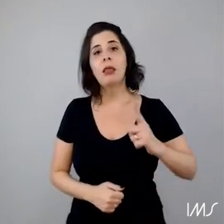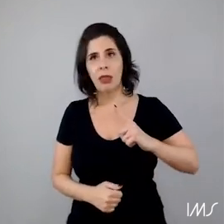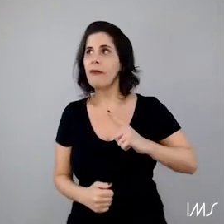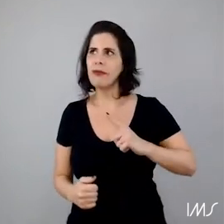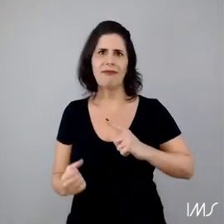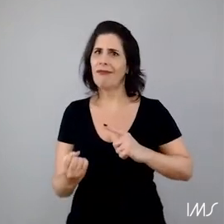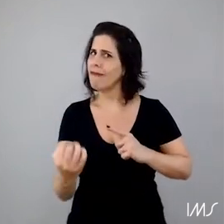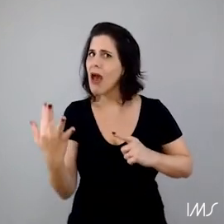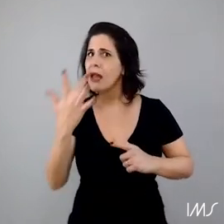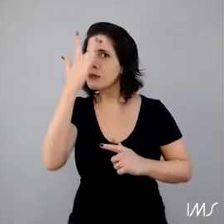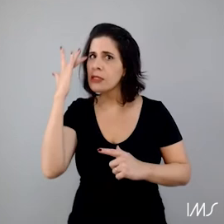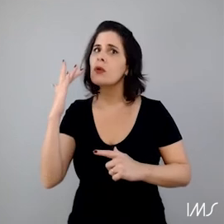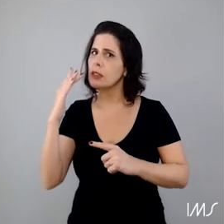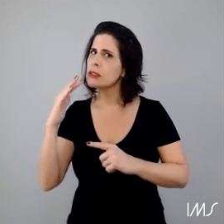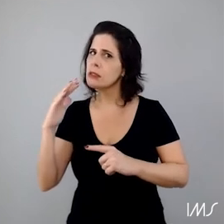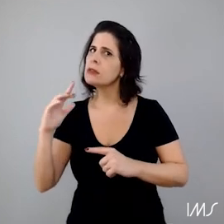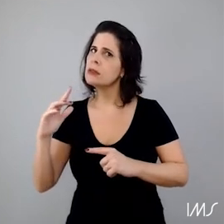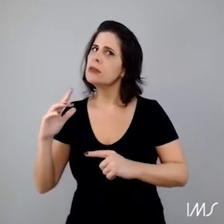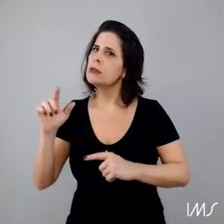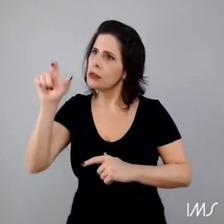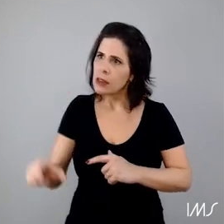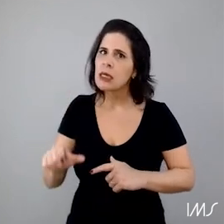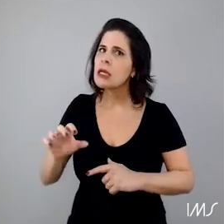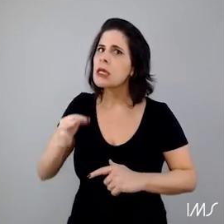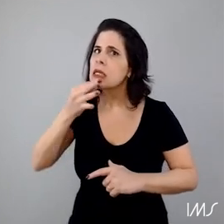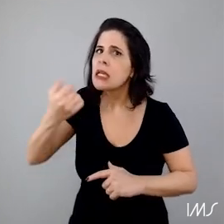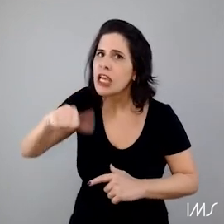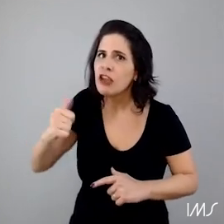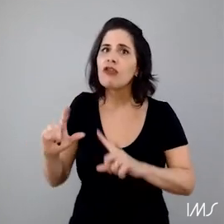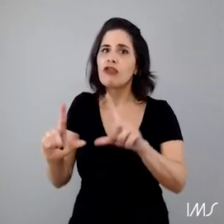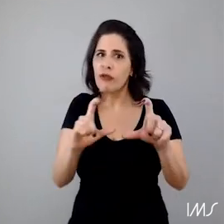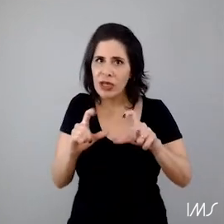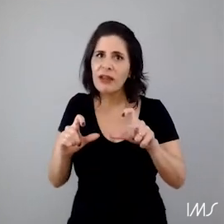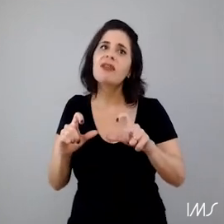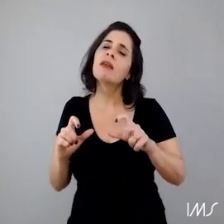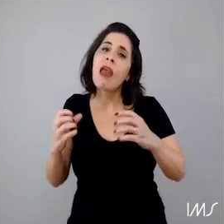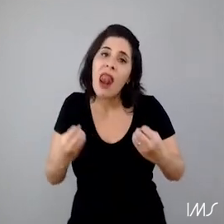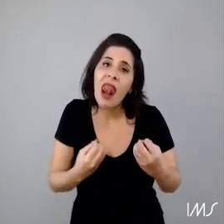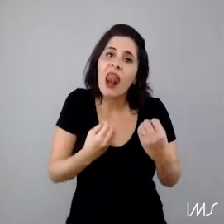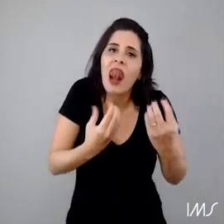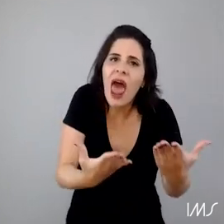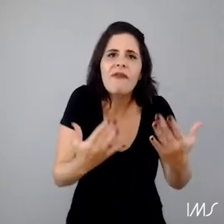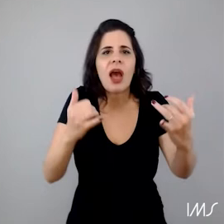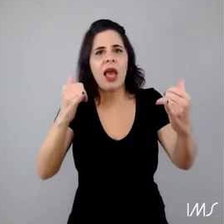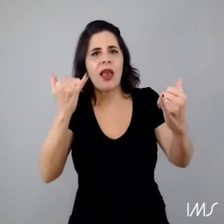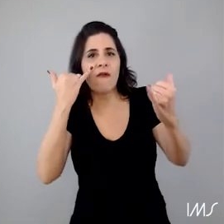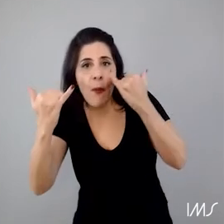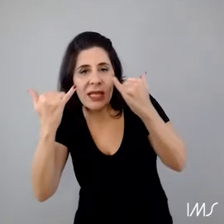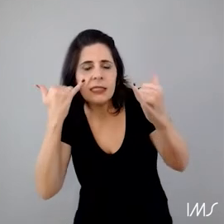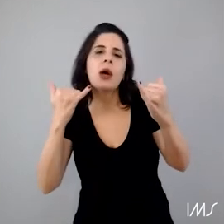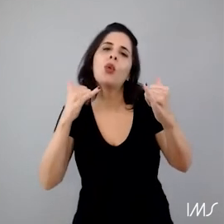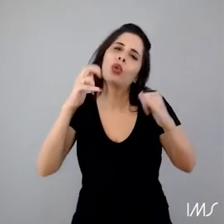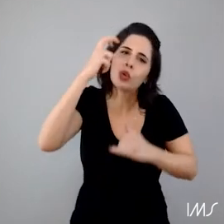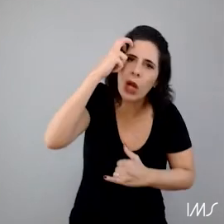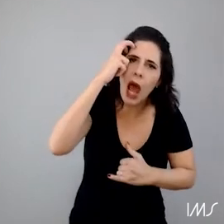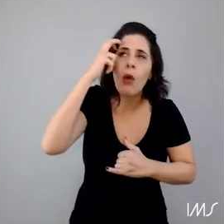notavelmente para isso os críticos que levavam ao grande público, esses críticos de fotografia, a informação cultural